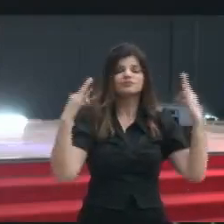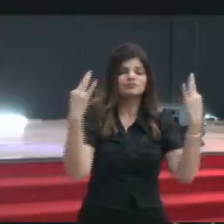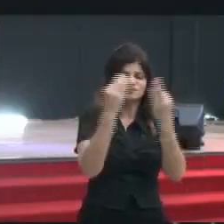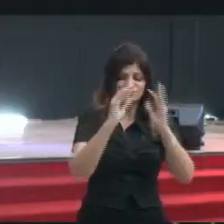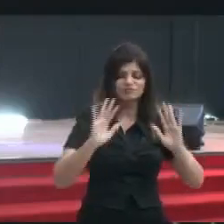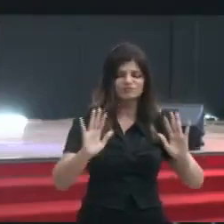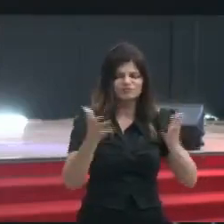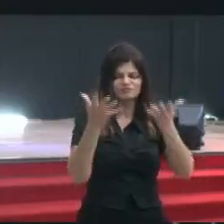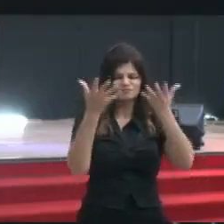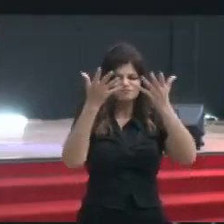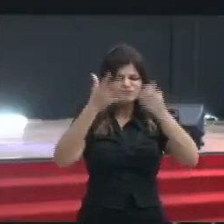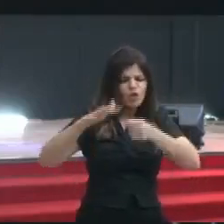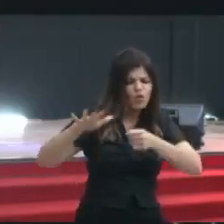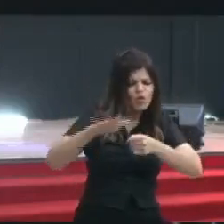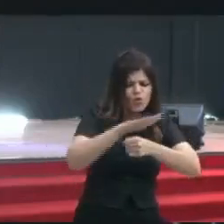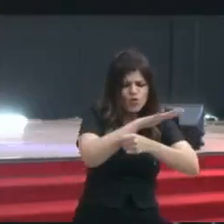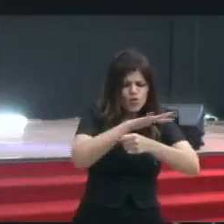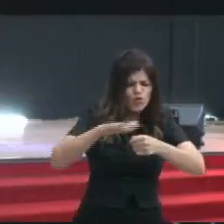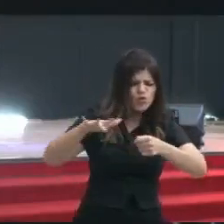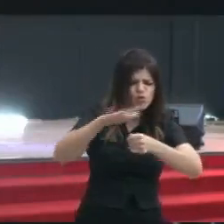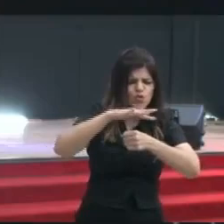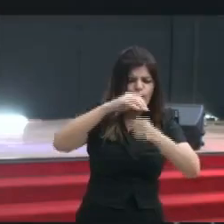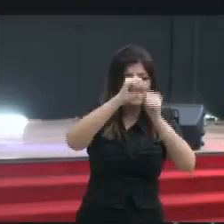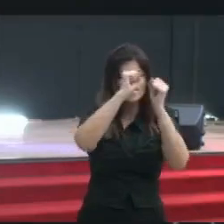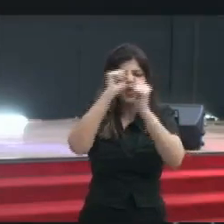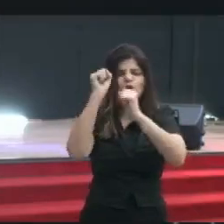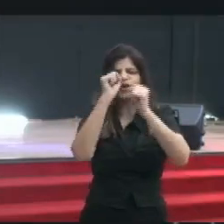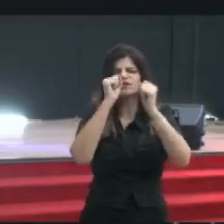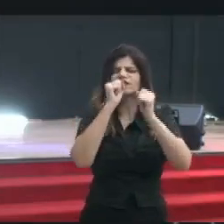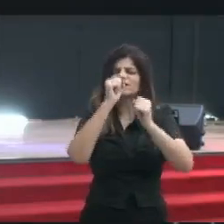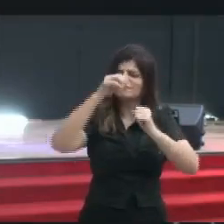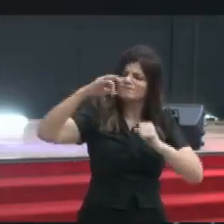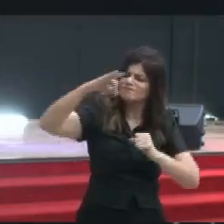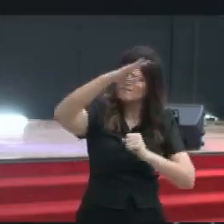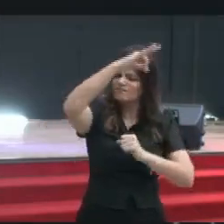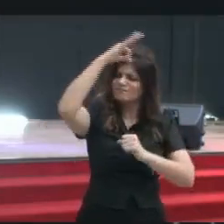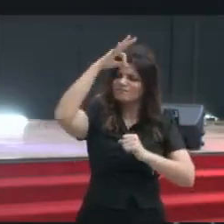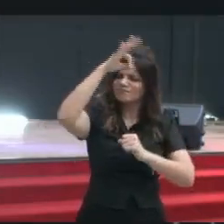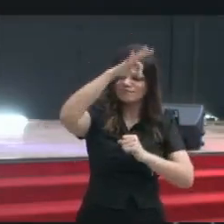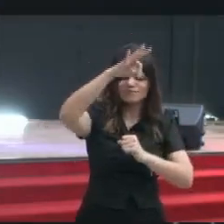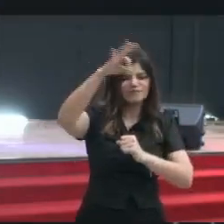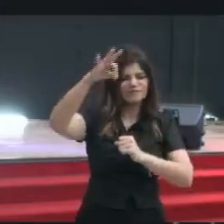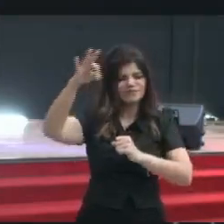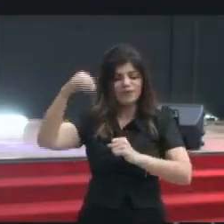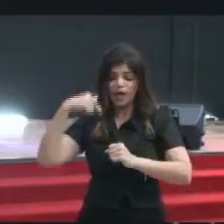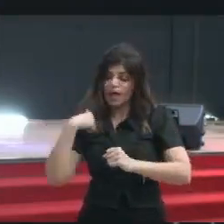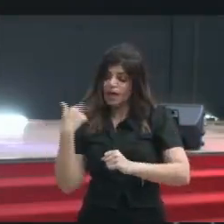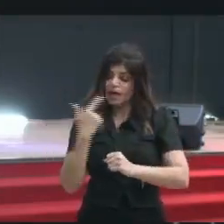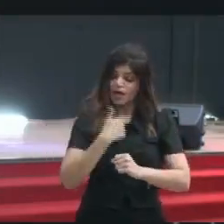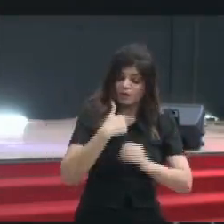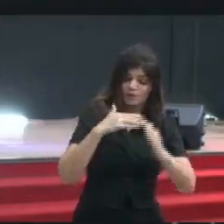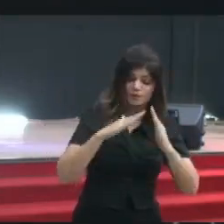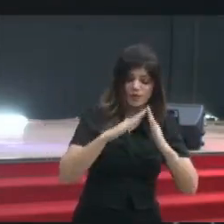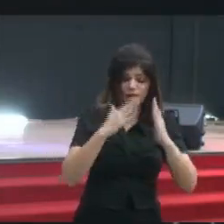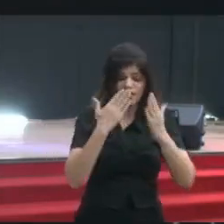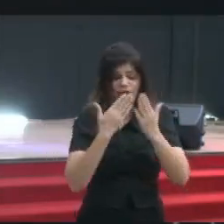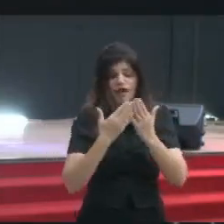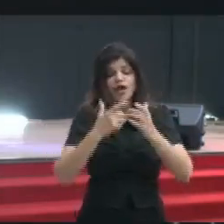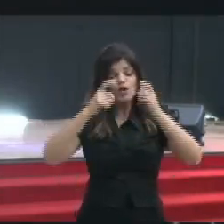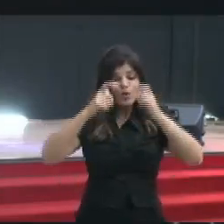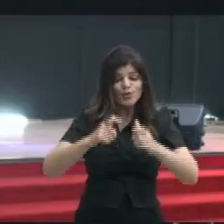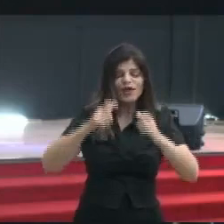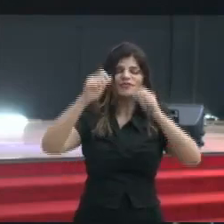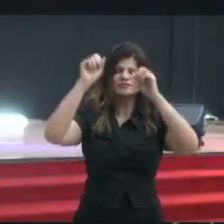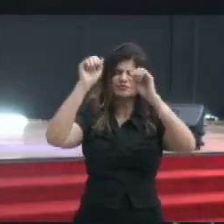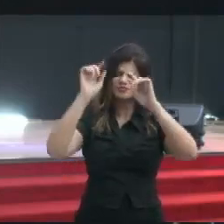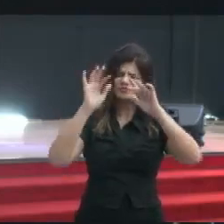avivadas e cheias do poder do teu Santo Espírito. A minha casa será um lugar de bênção,